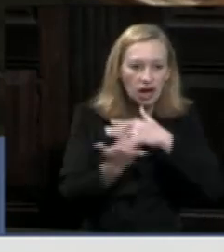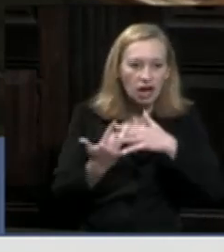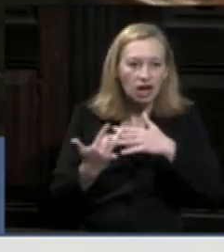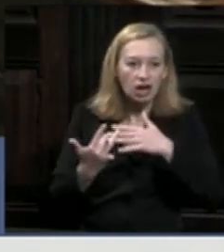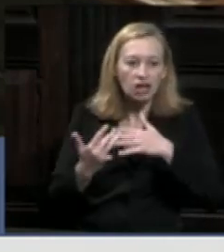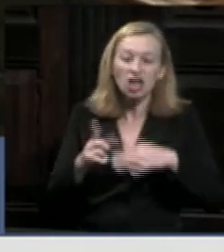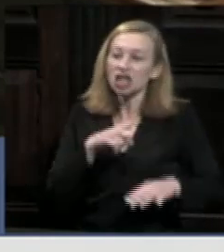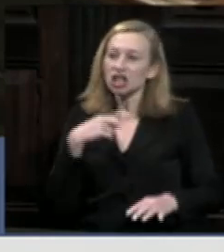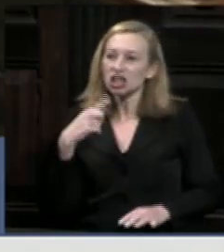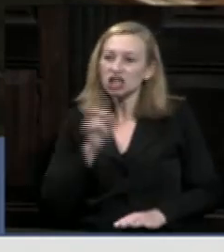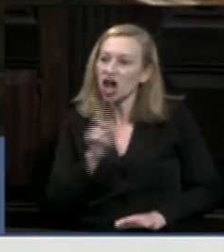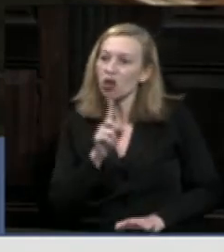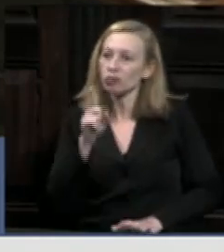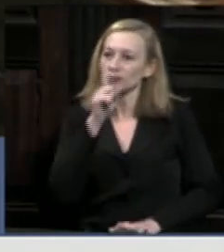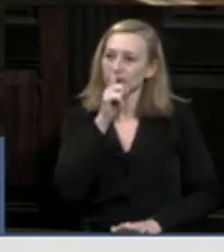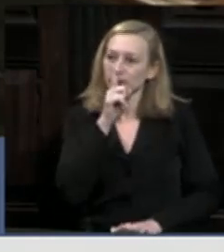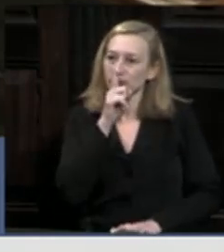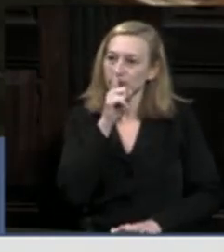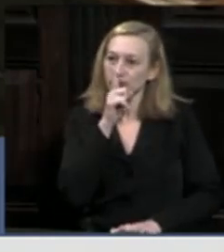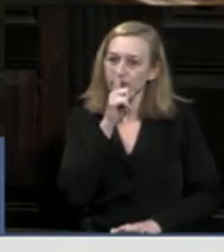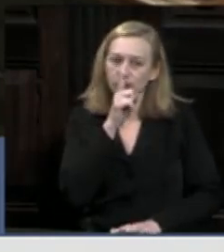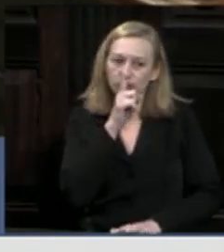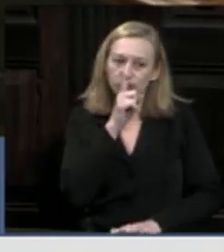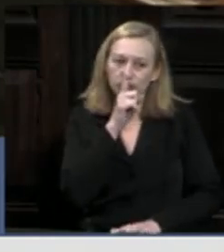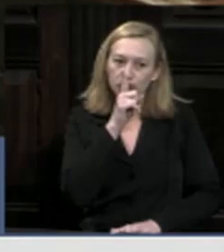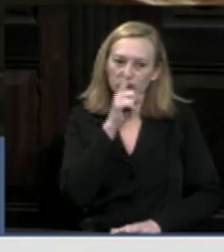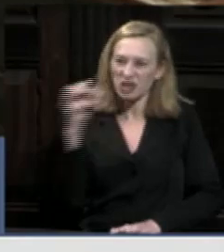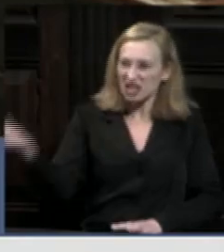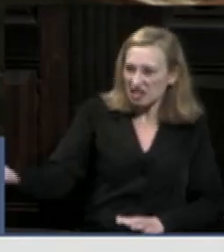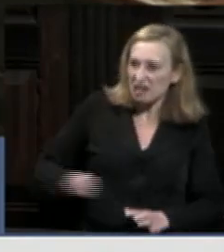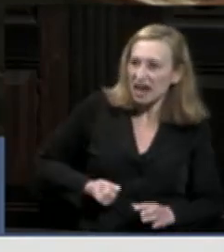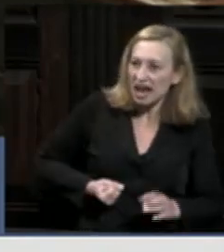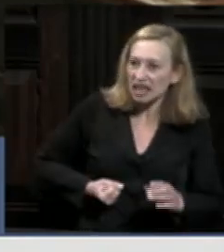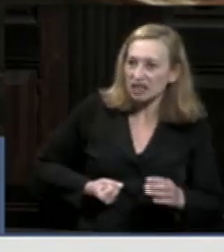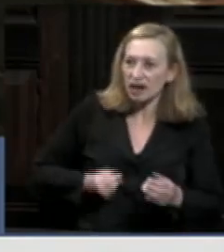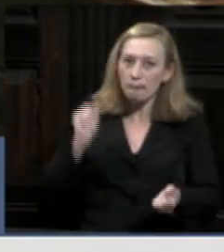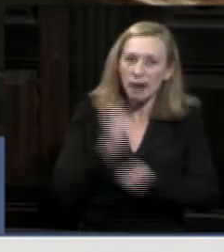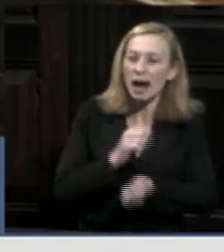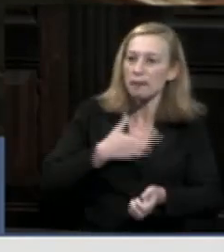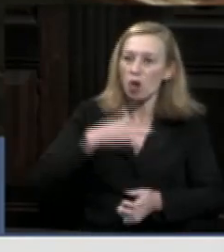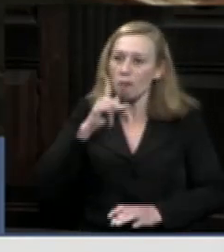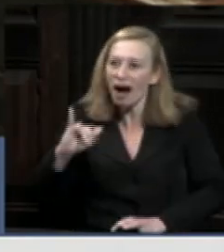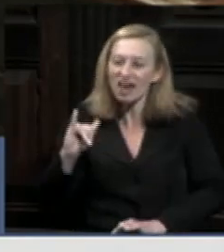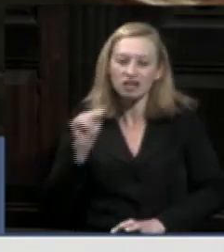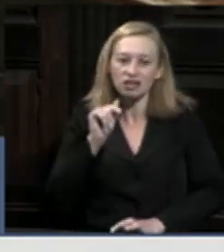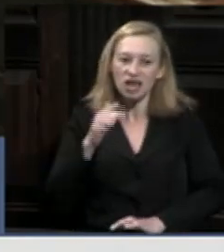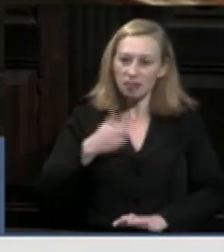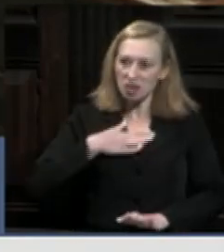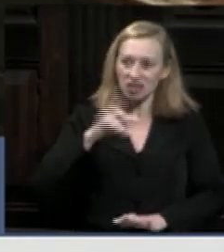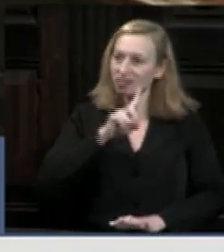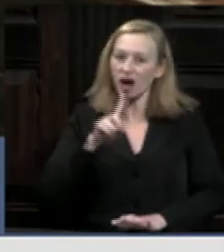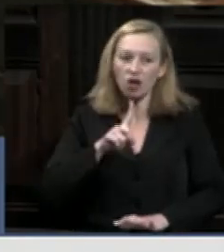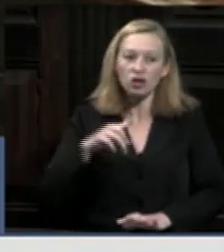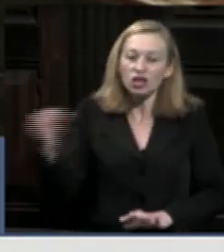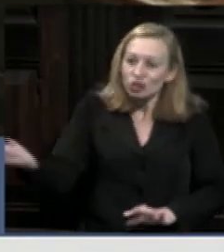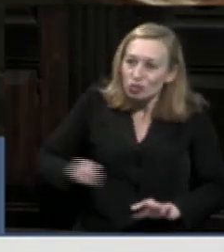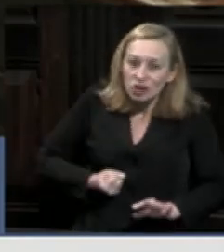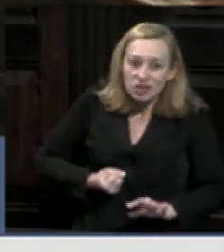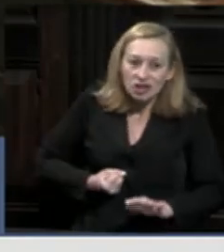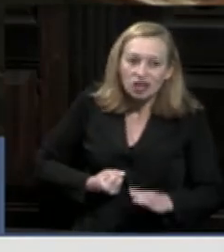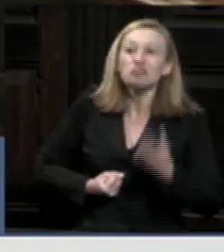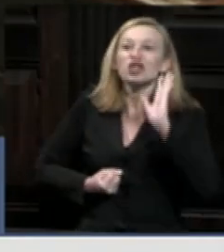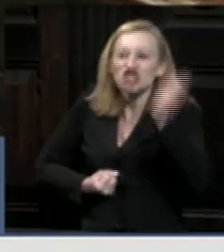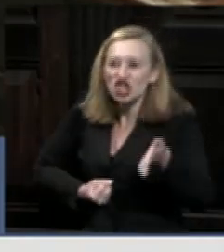vamos nos calar não foi essa facada que elegeu já é presidente ele tomou essa facada que ele já está eleito